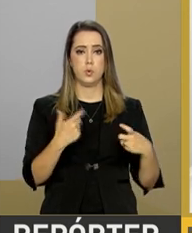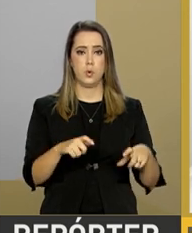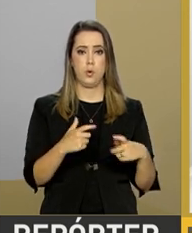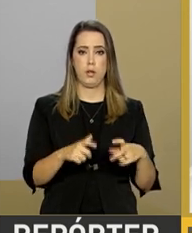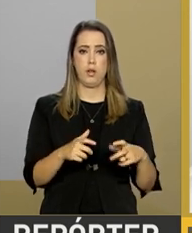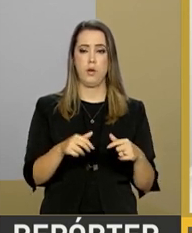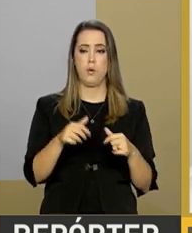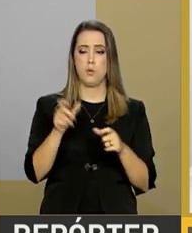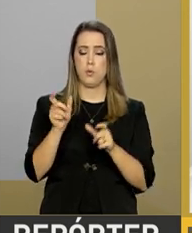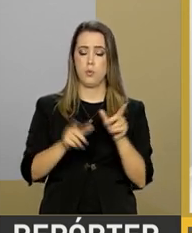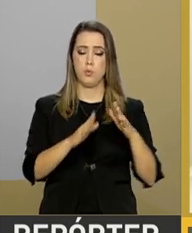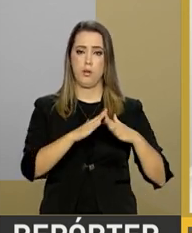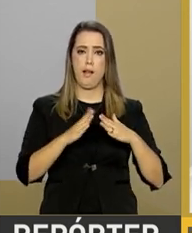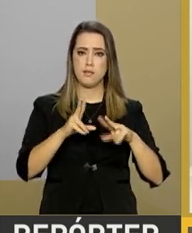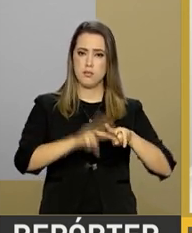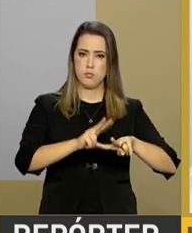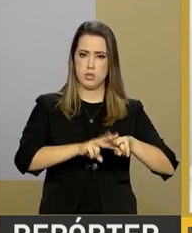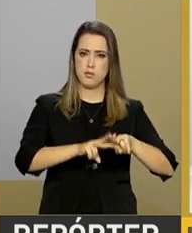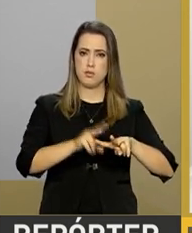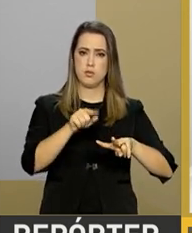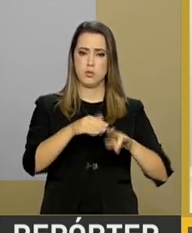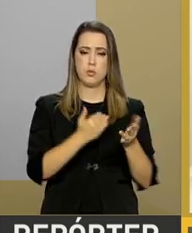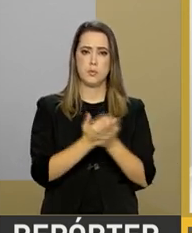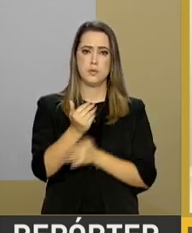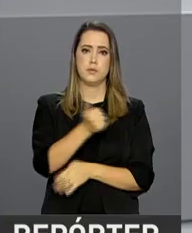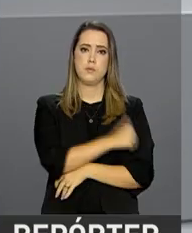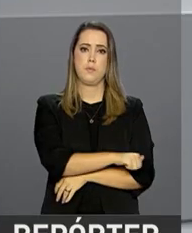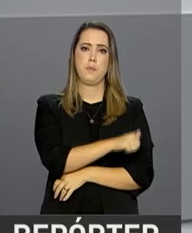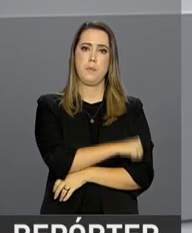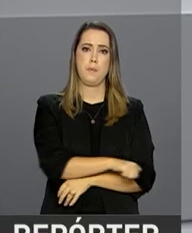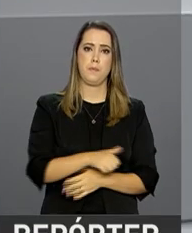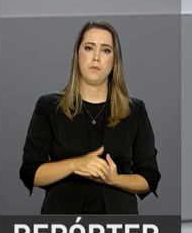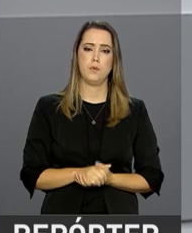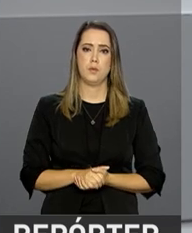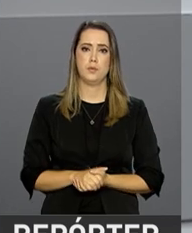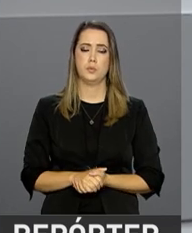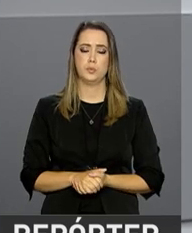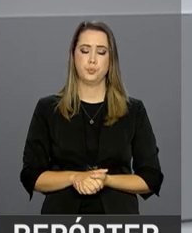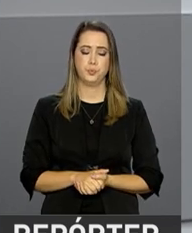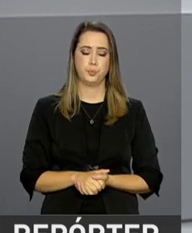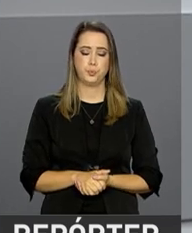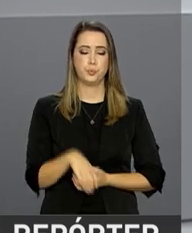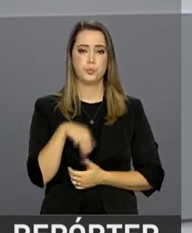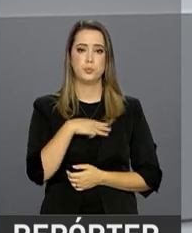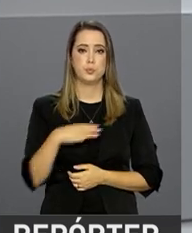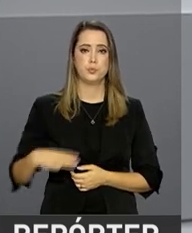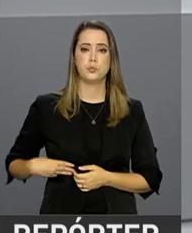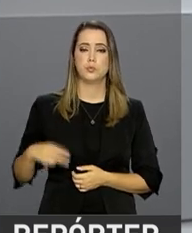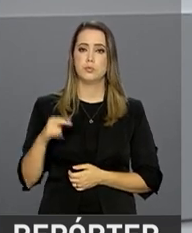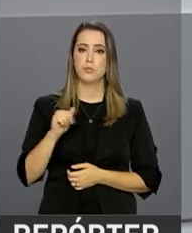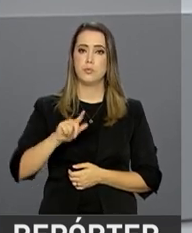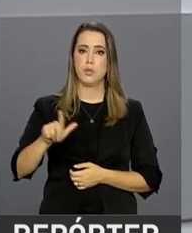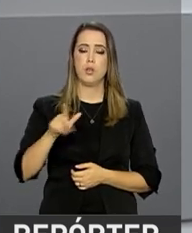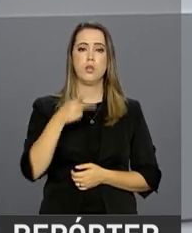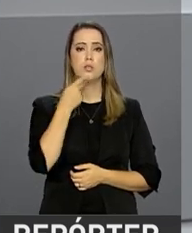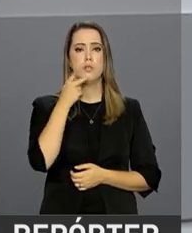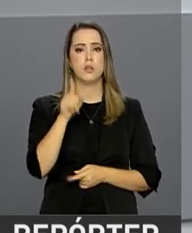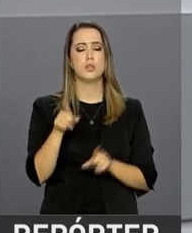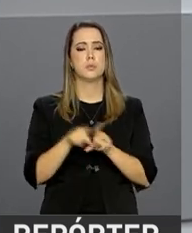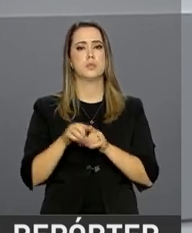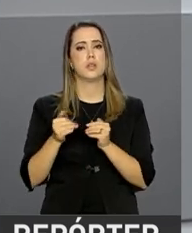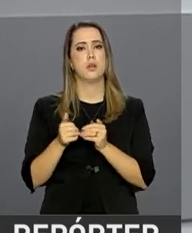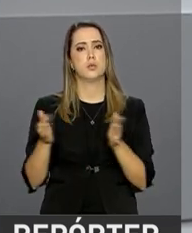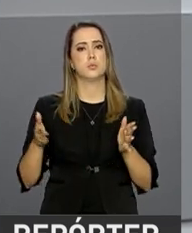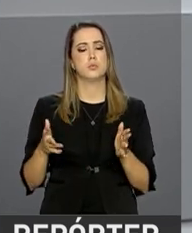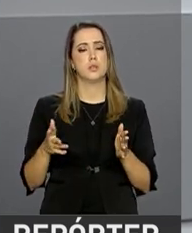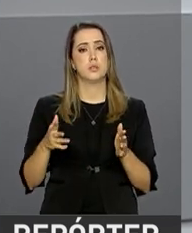prisionais do Brasil, começando pelo Rio de Janeiro. O ministro Raul Jungmann também adiantou que será inaugurado nos próximos